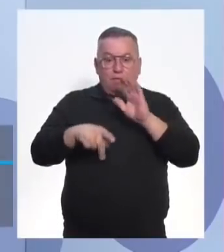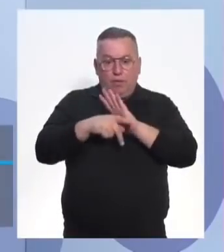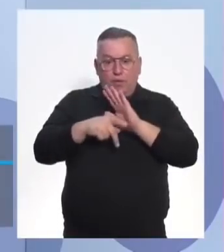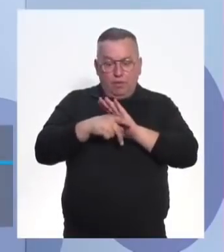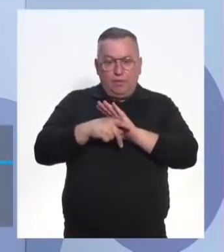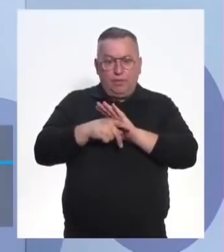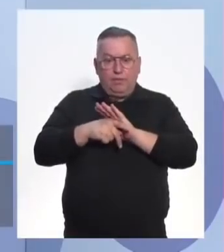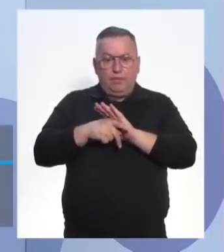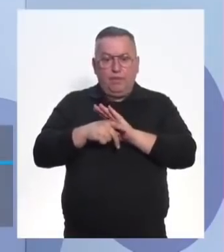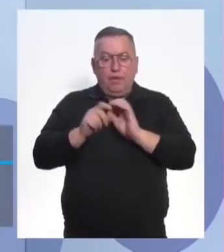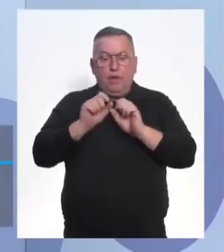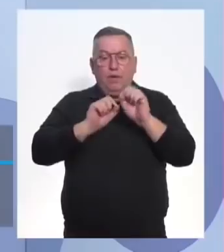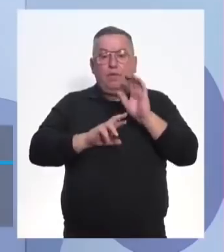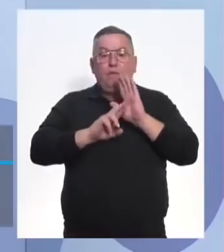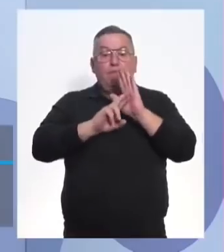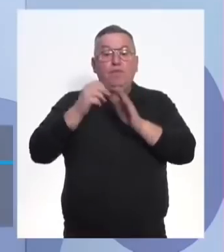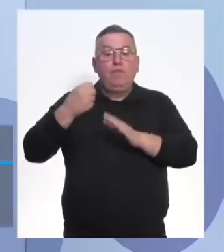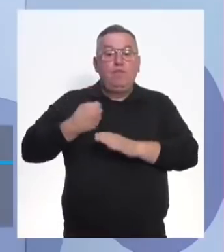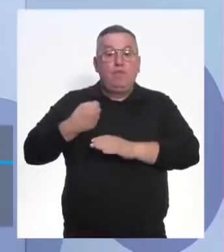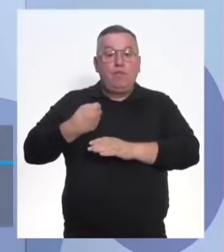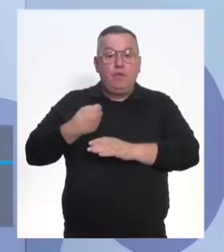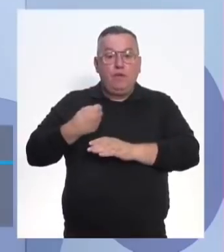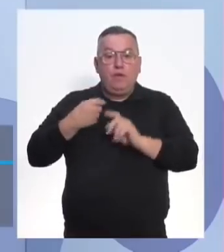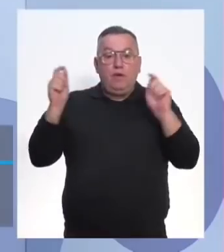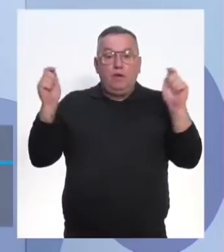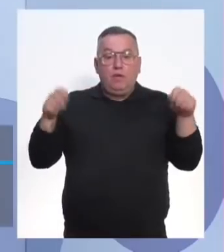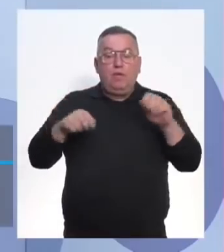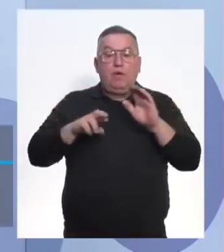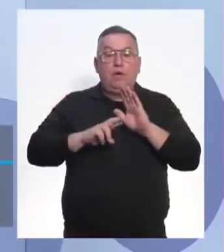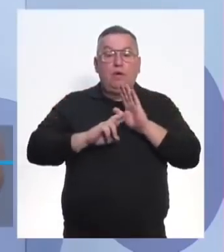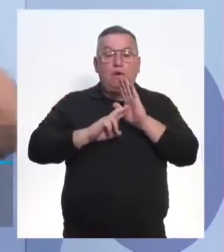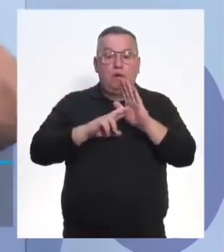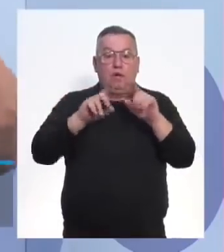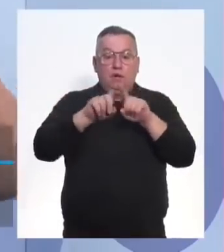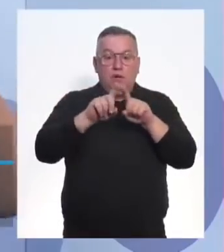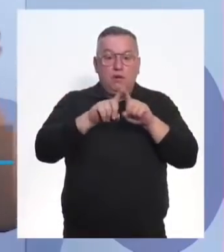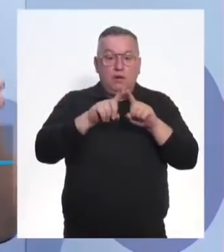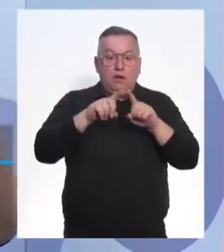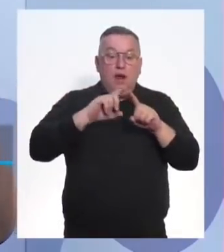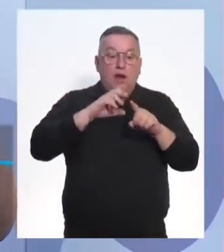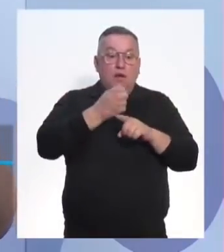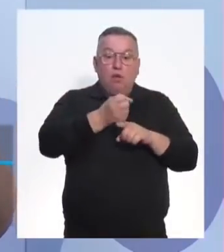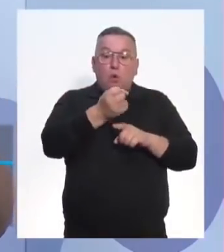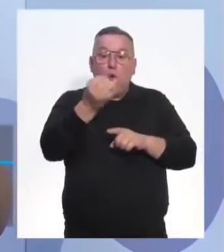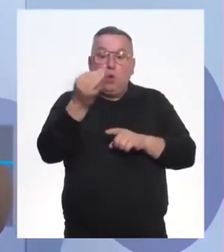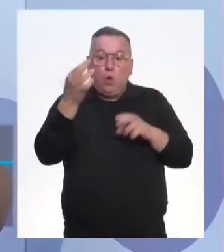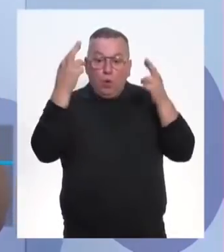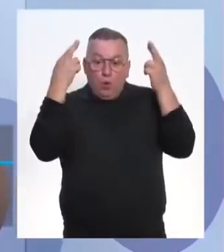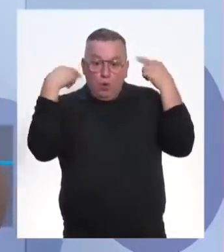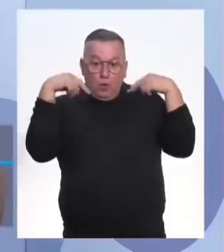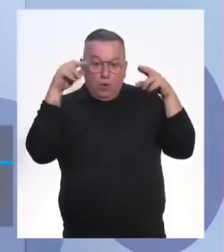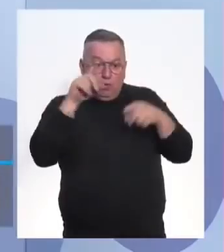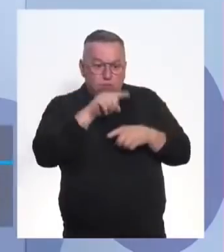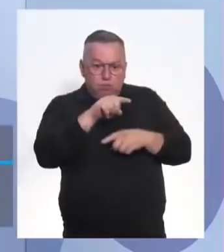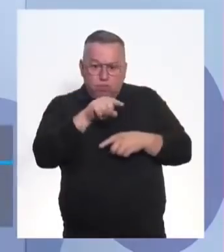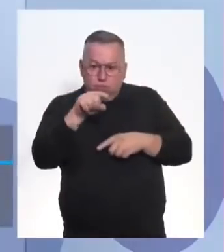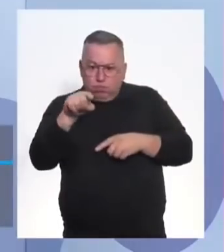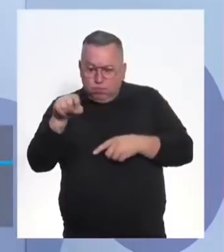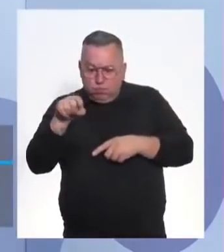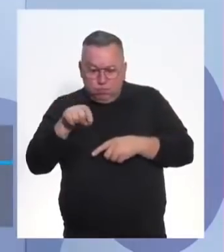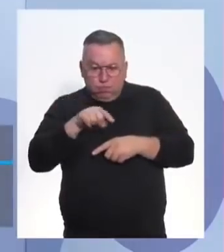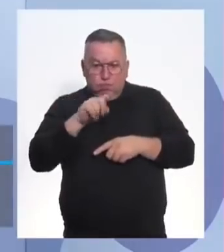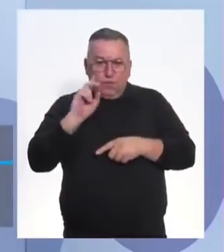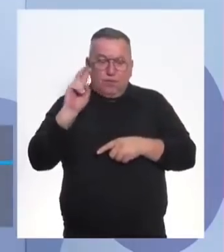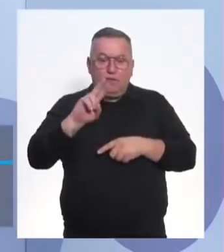a representação numérica, ele pôde representar essa contagem do rebanho a